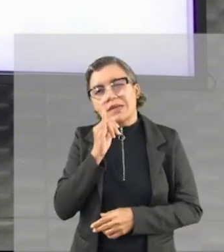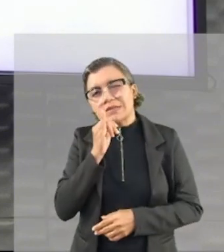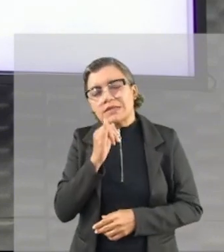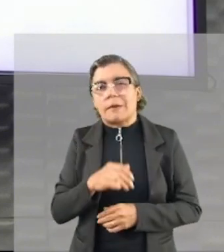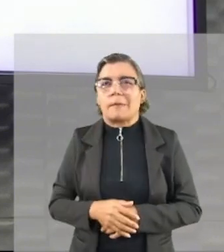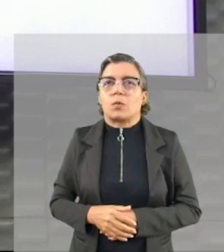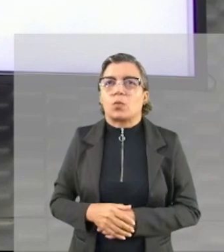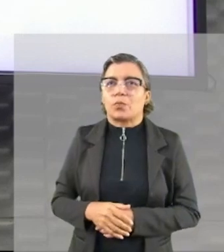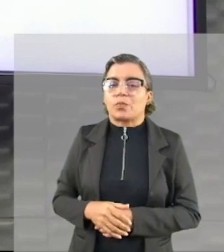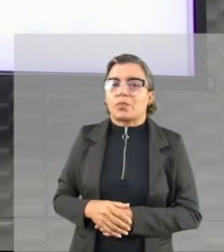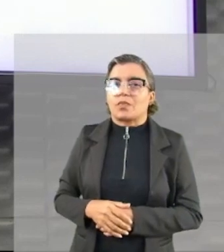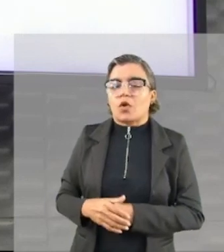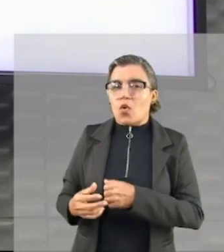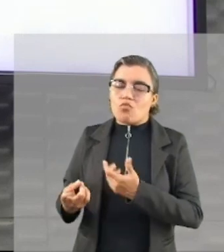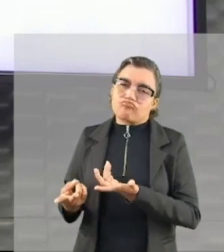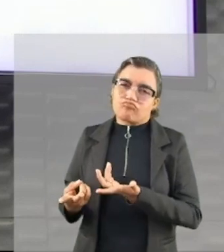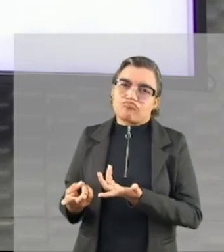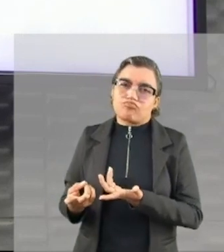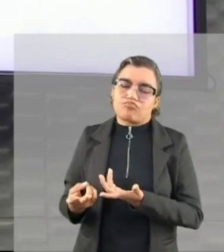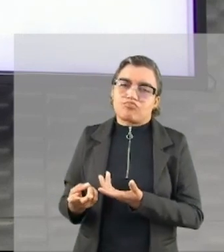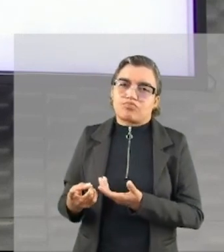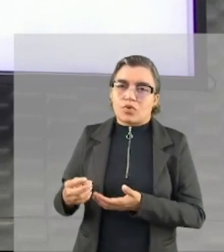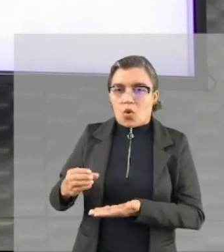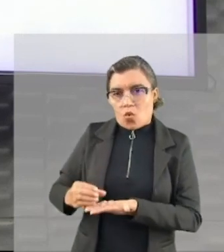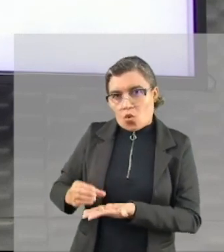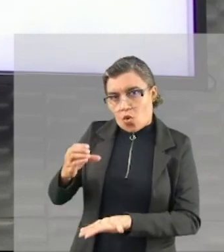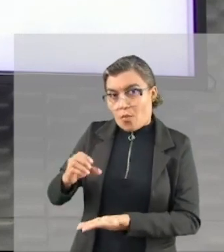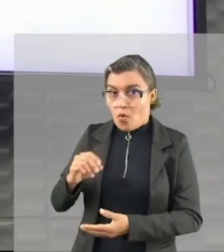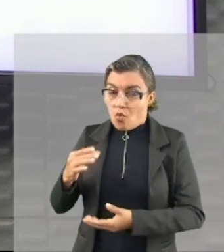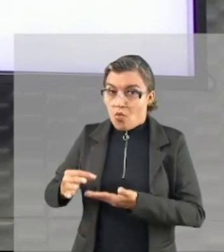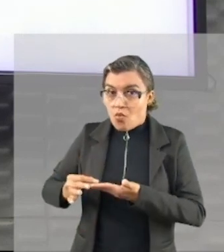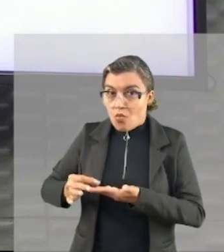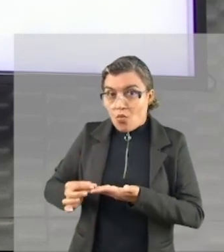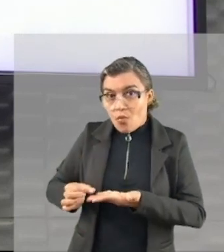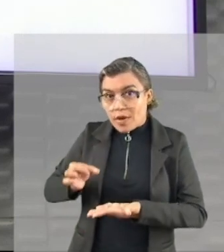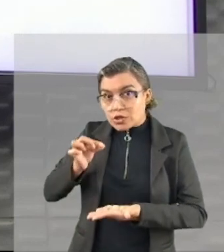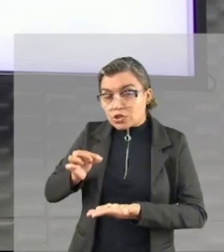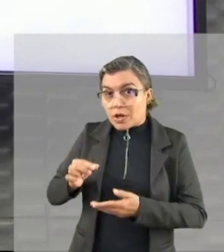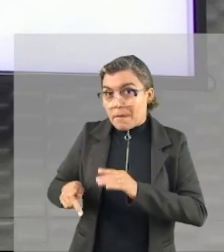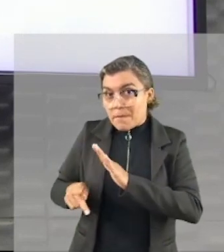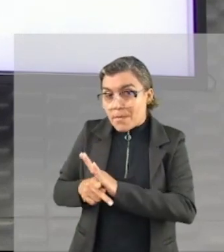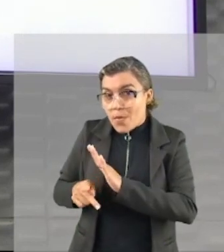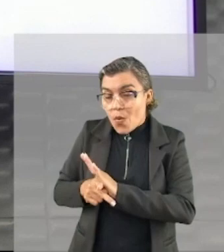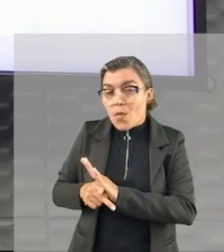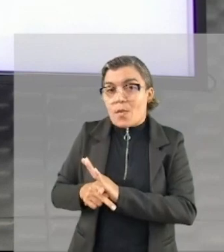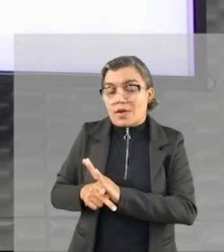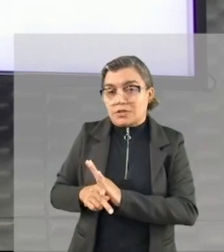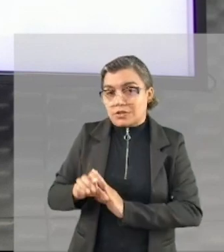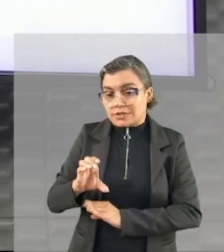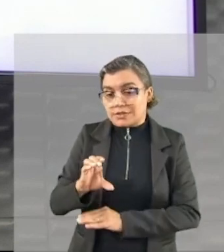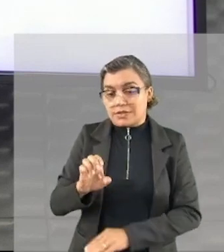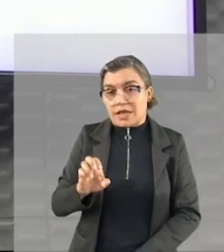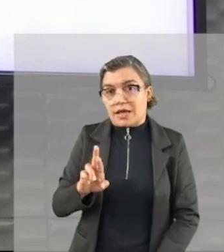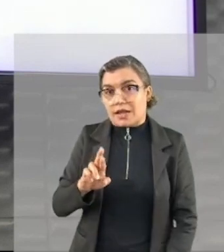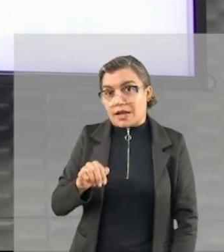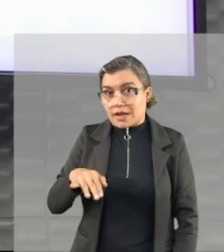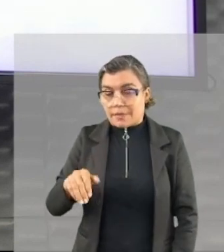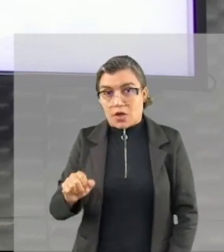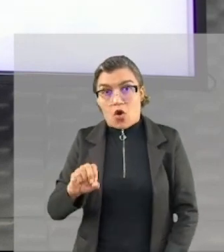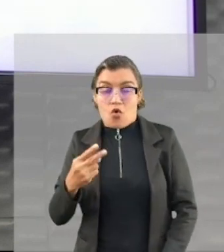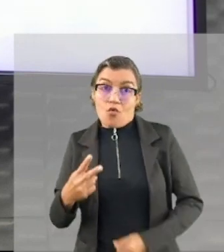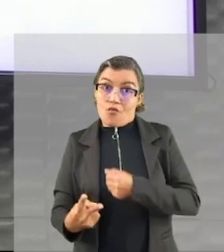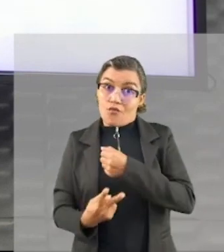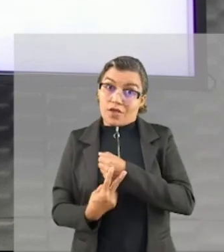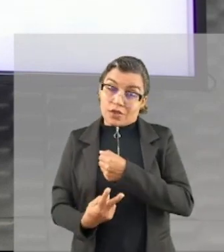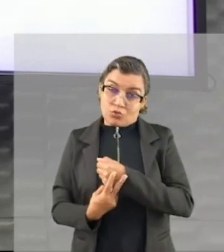um recipiente, um copo ou uma xícara parecida, porém feita de cerâmica ou feita de